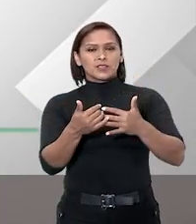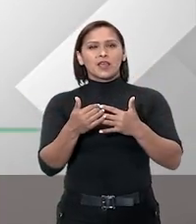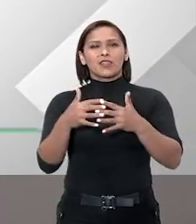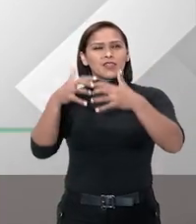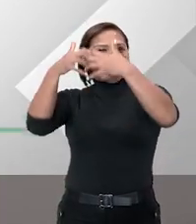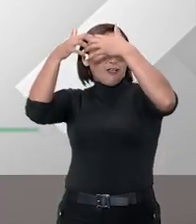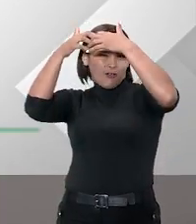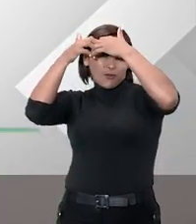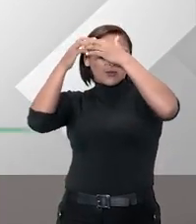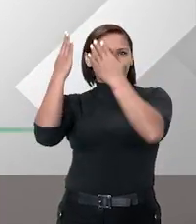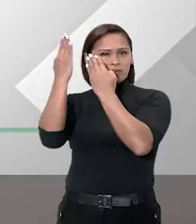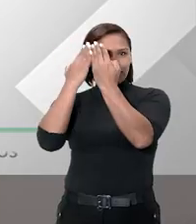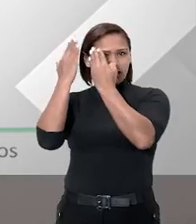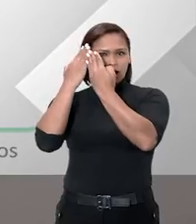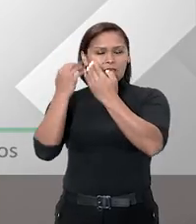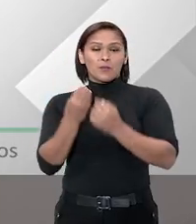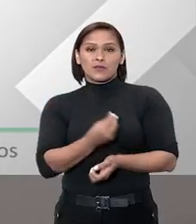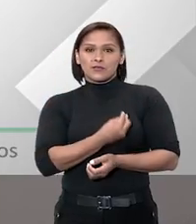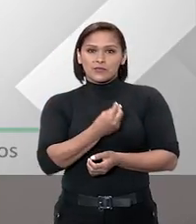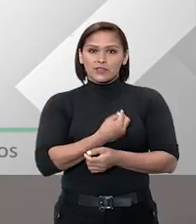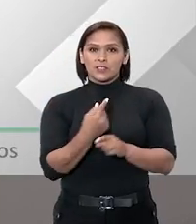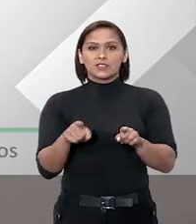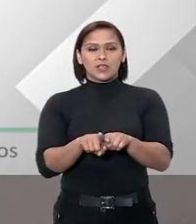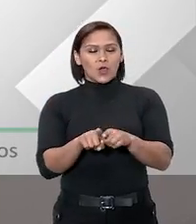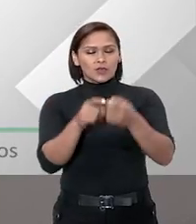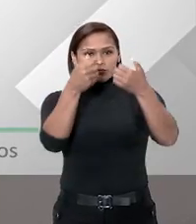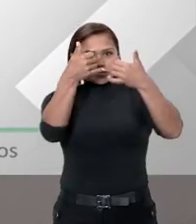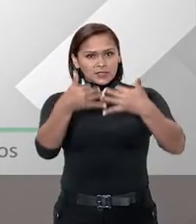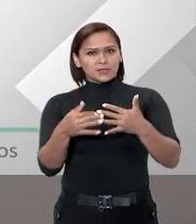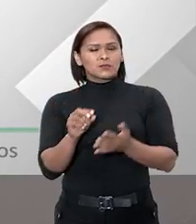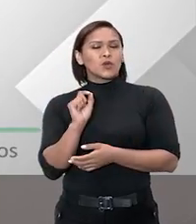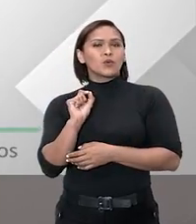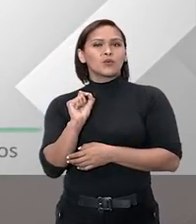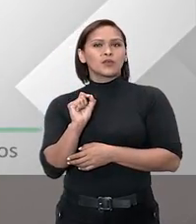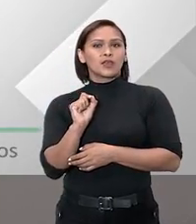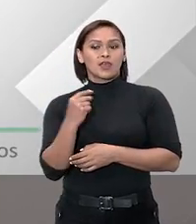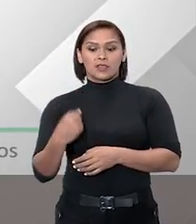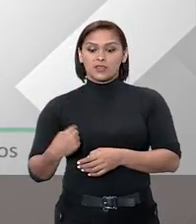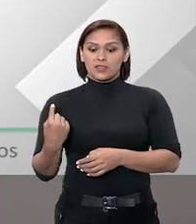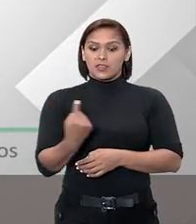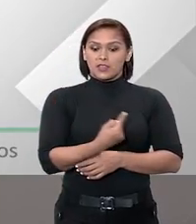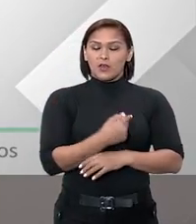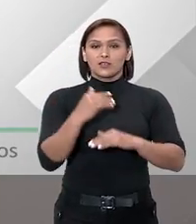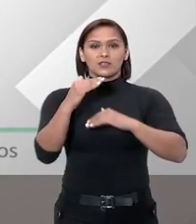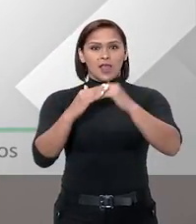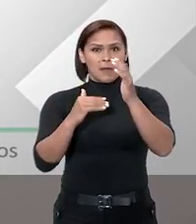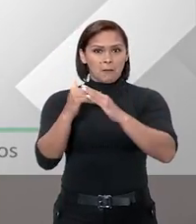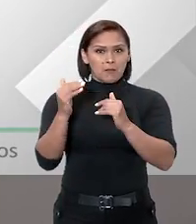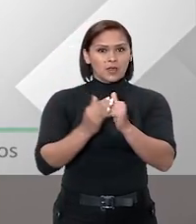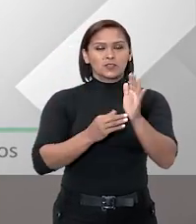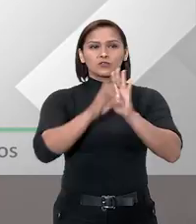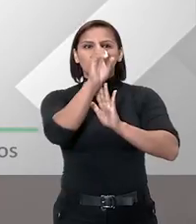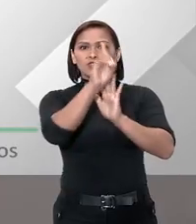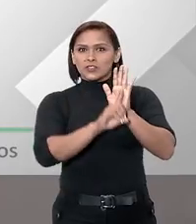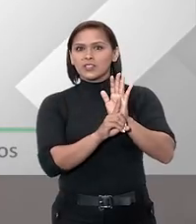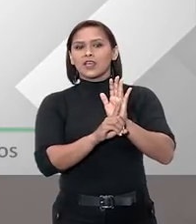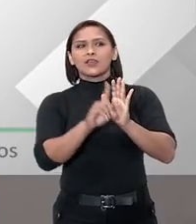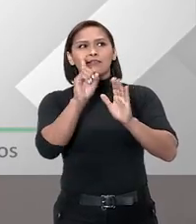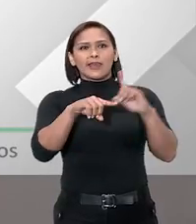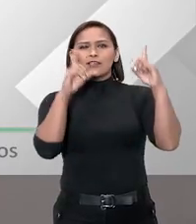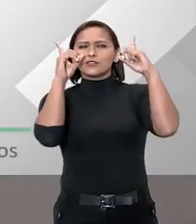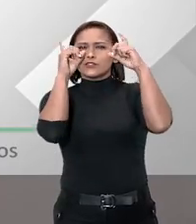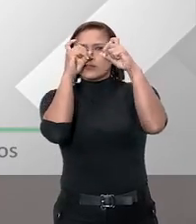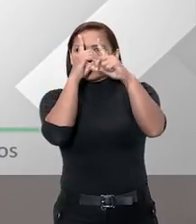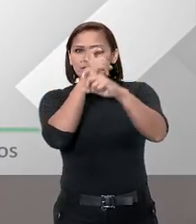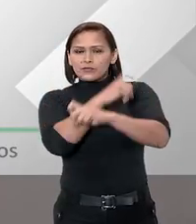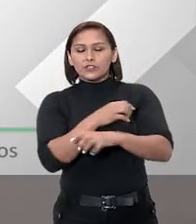trauma vivenciado, eu sempre falo o seguinte: para nós que somos operadores do direito, é extremamente